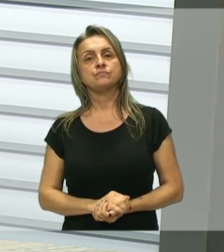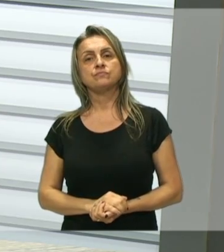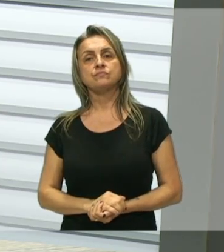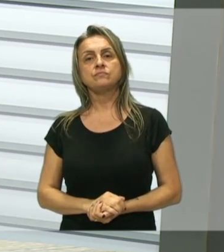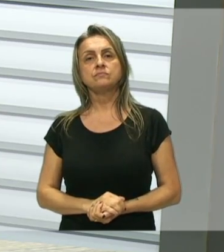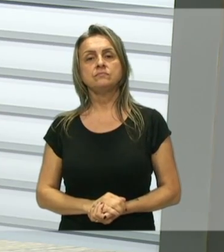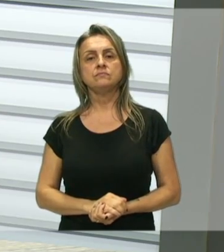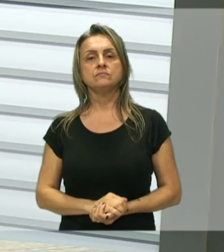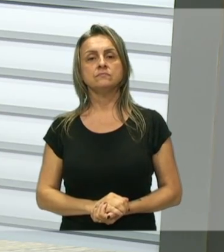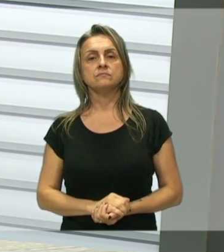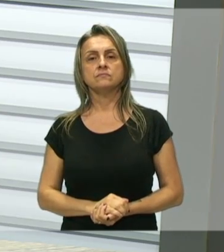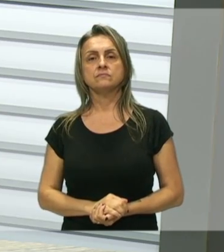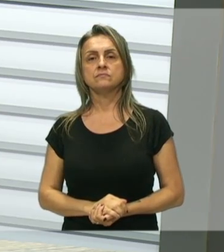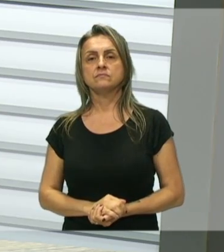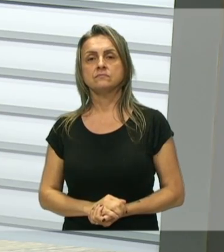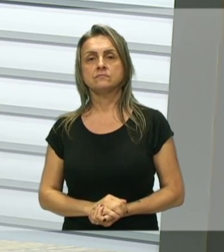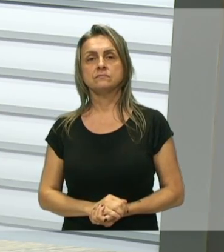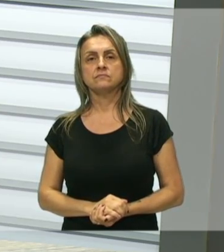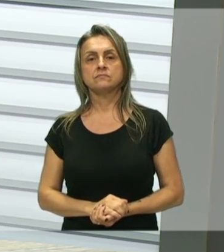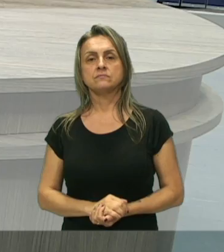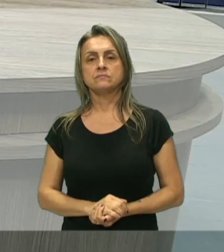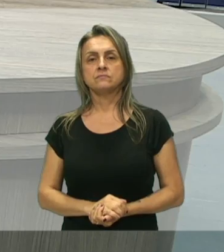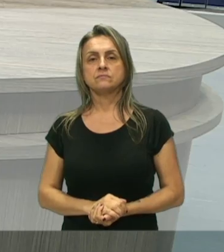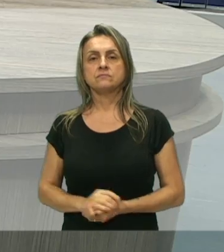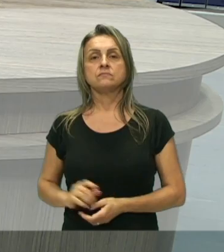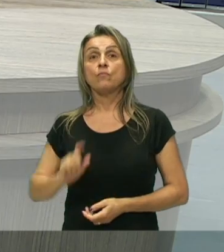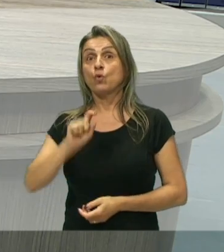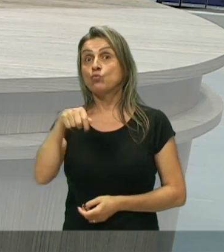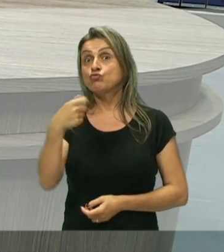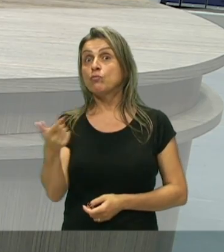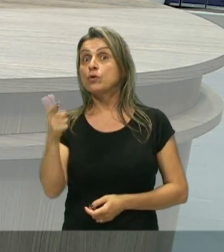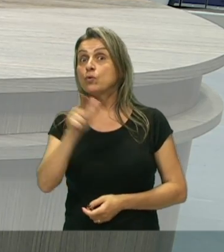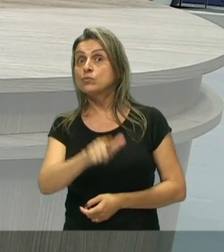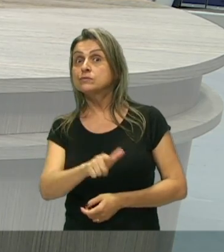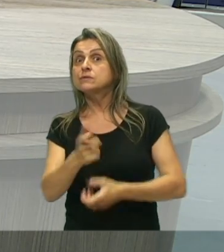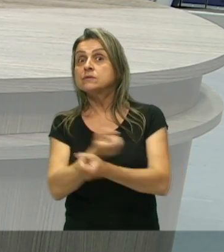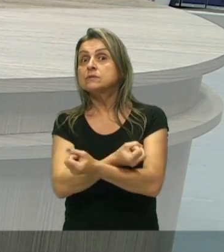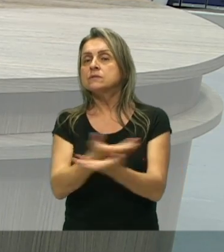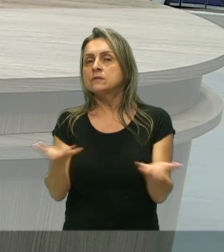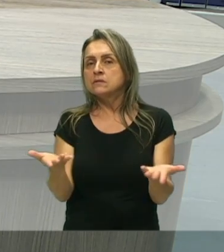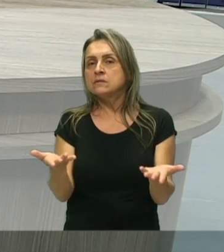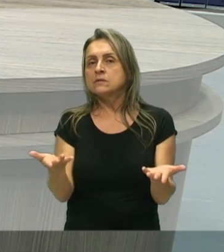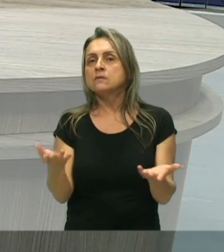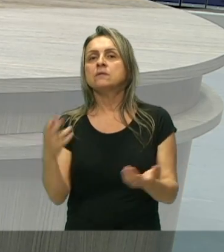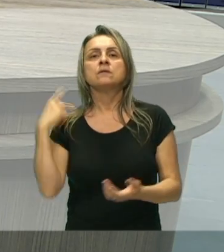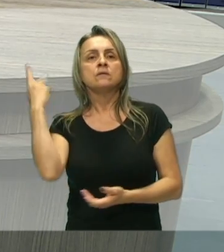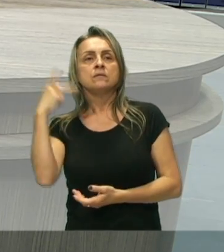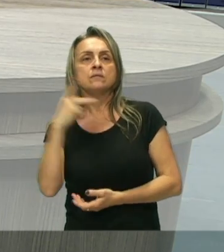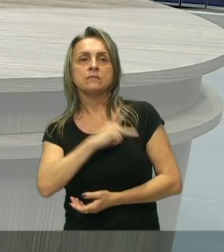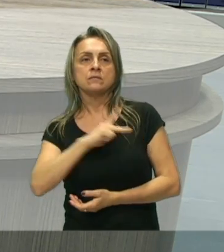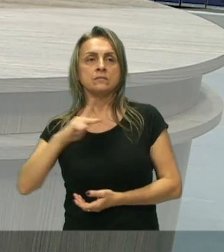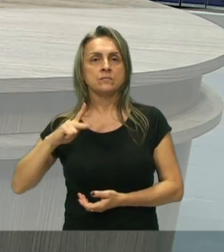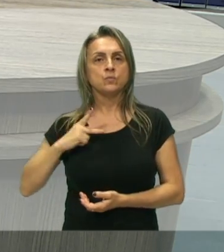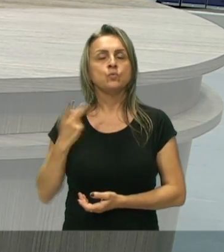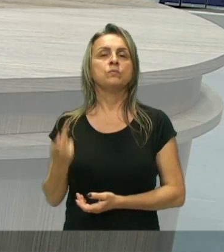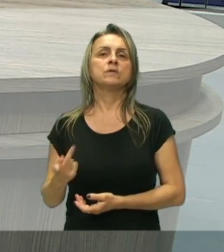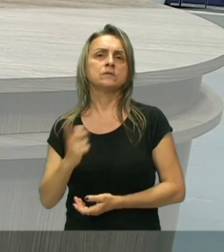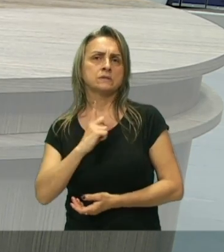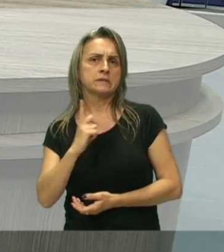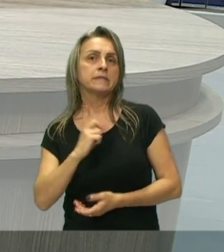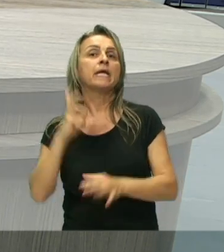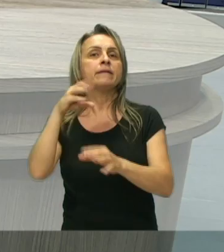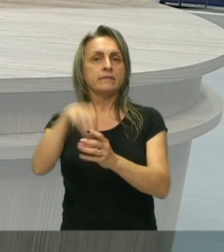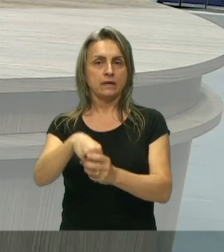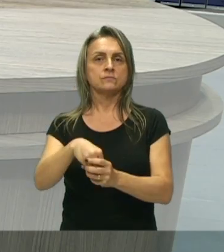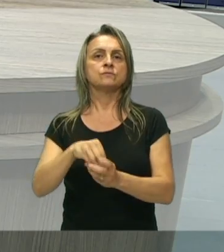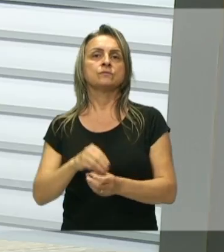Mas o que eu estou dizendo da aplicação, por exemplo, das políticas públicas que se Da originam nessas certo. pré-conferências e